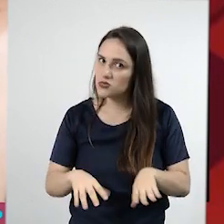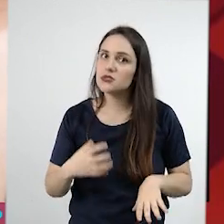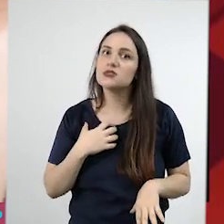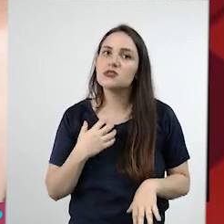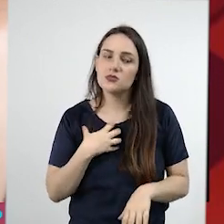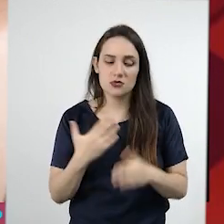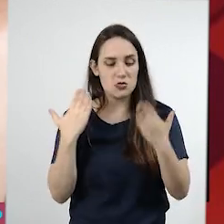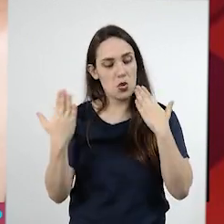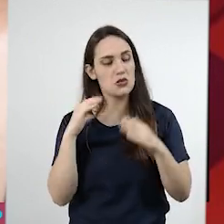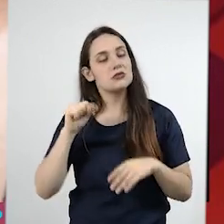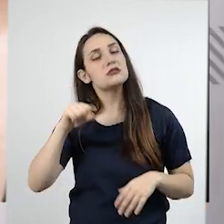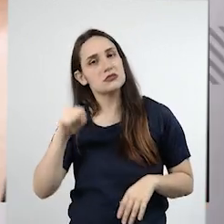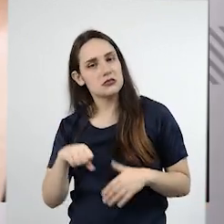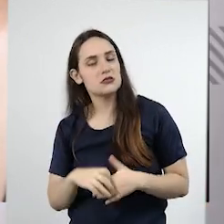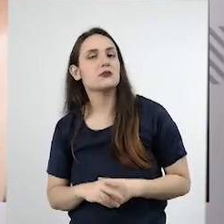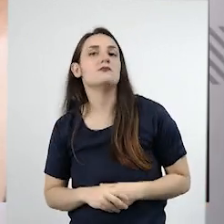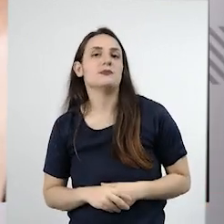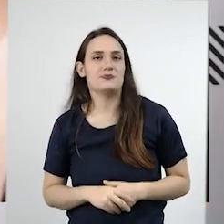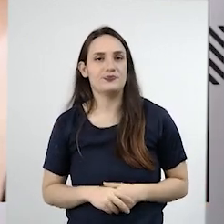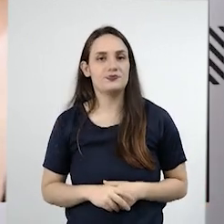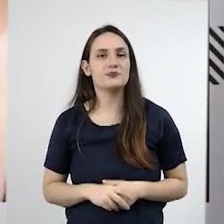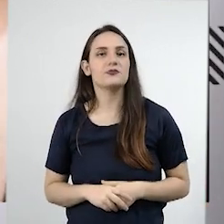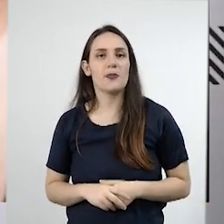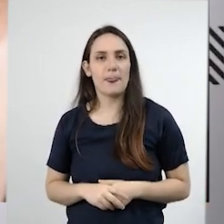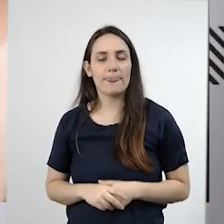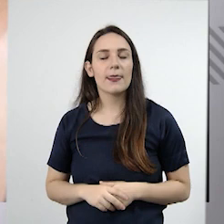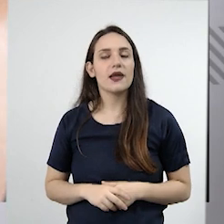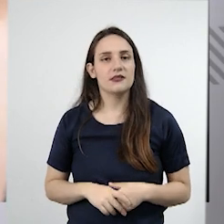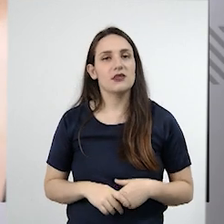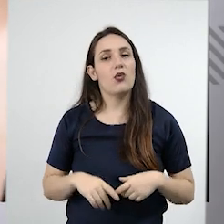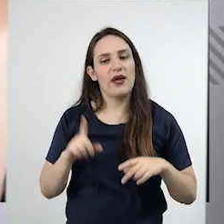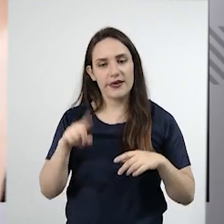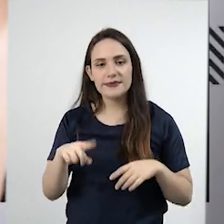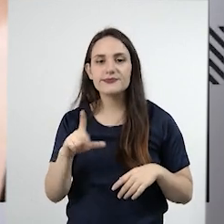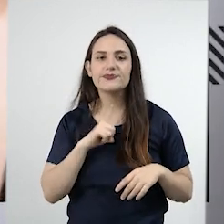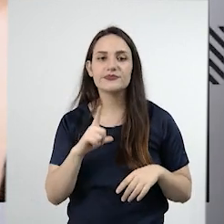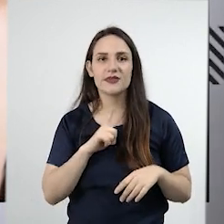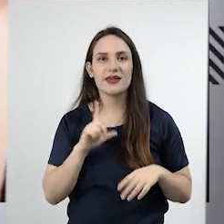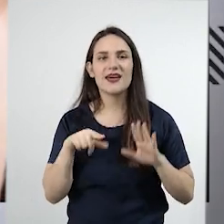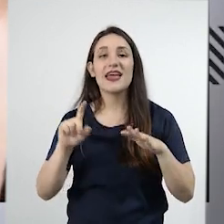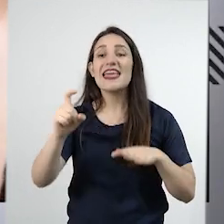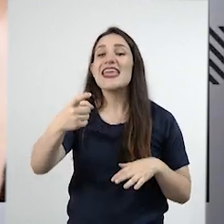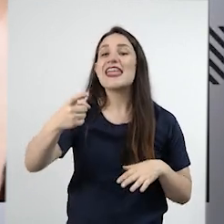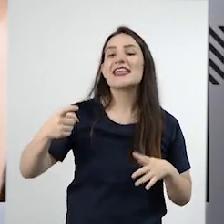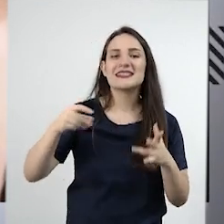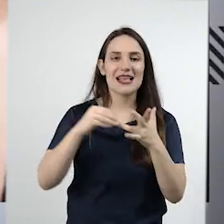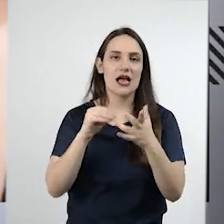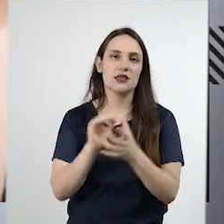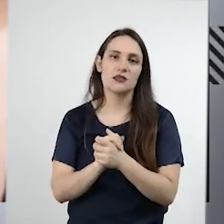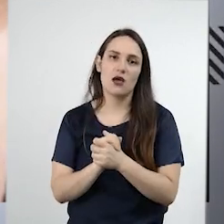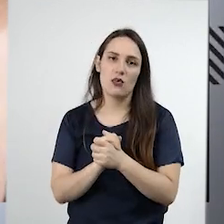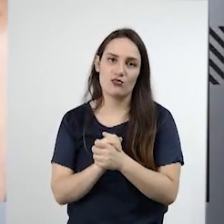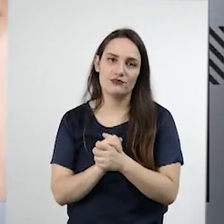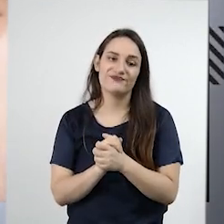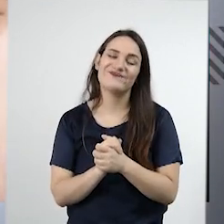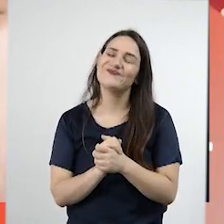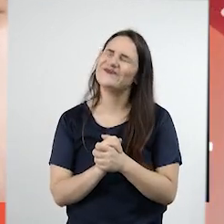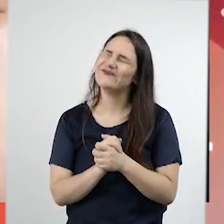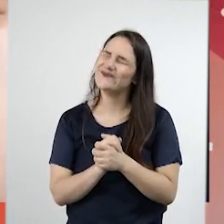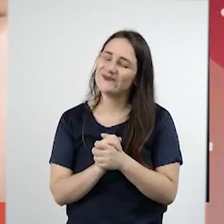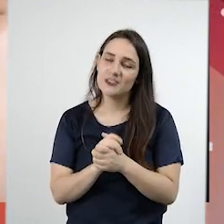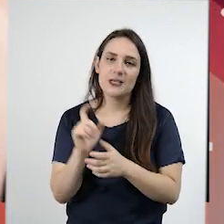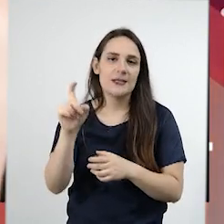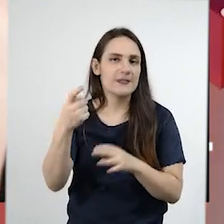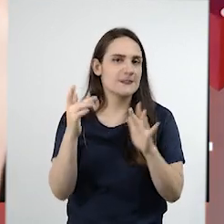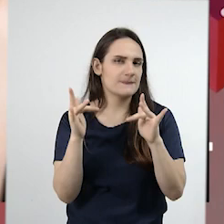esse repertório comportamental aí dos ex-casais, então, penso que seria muito importante as